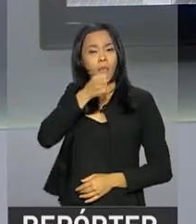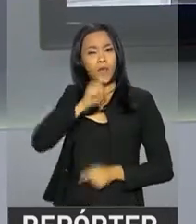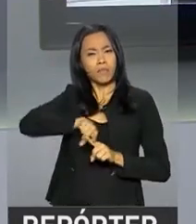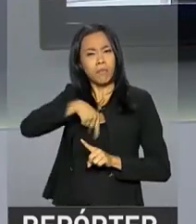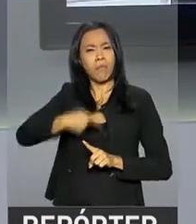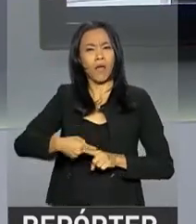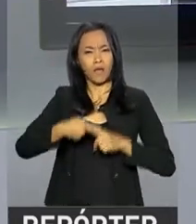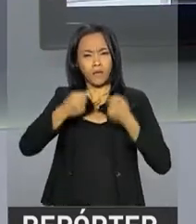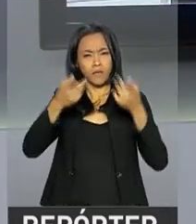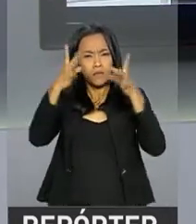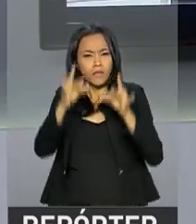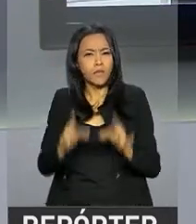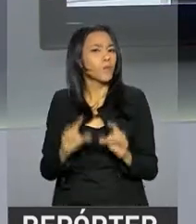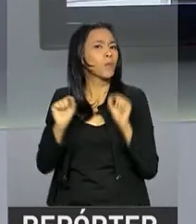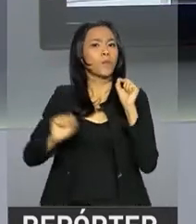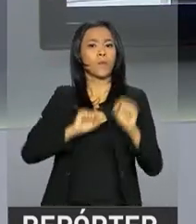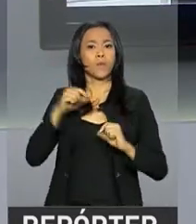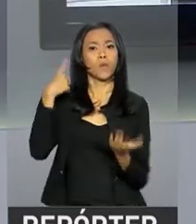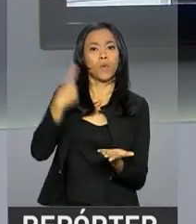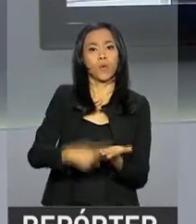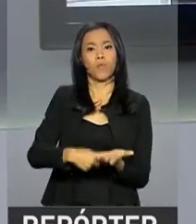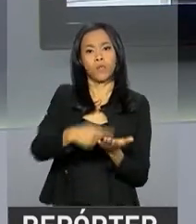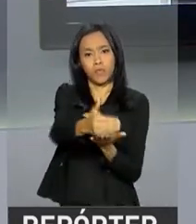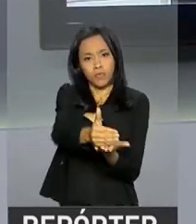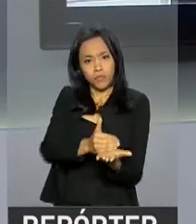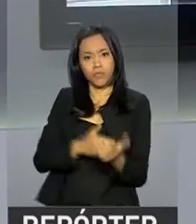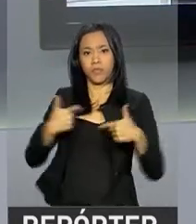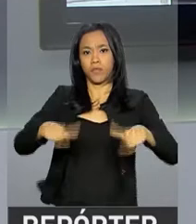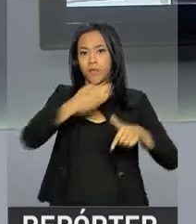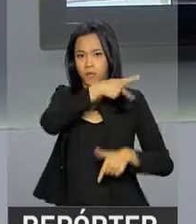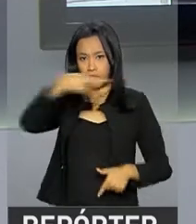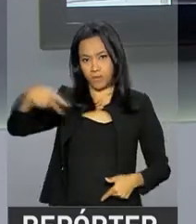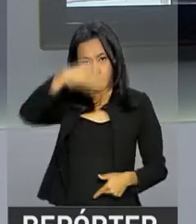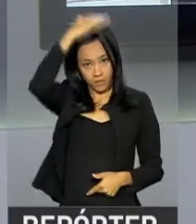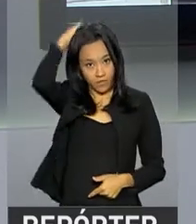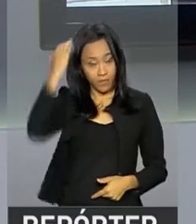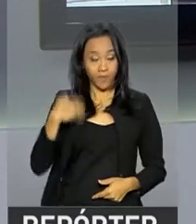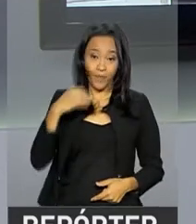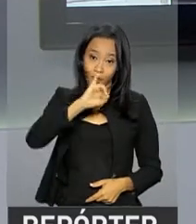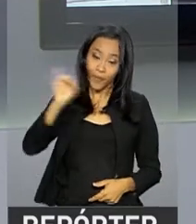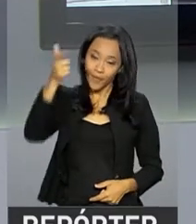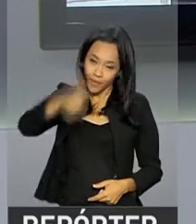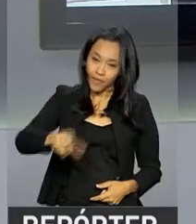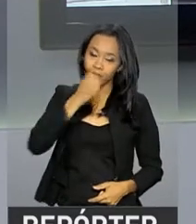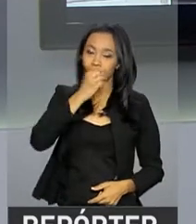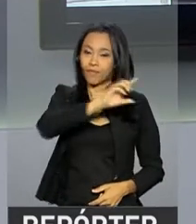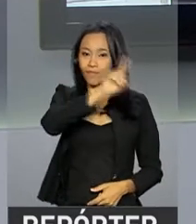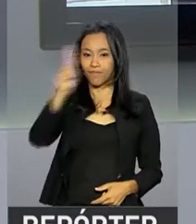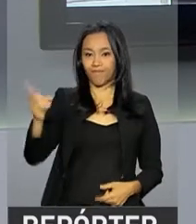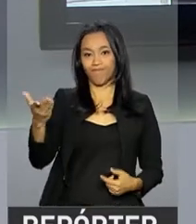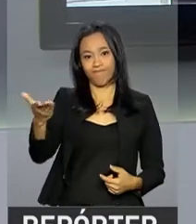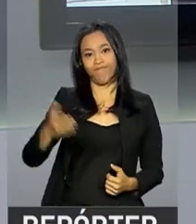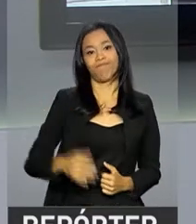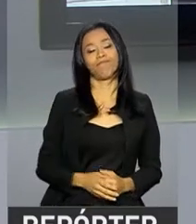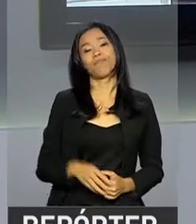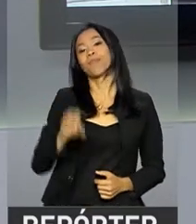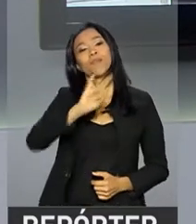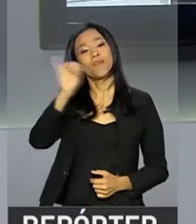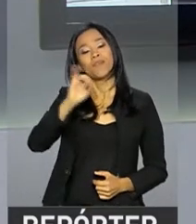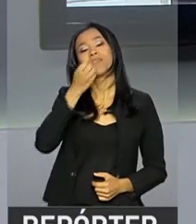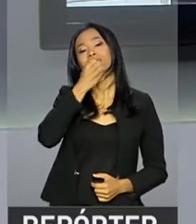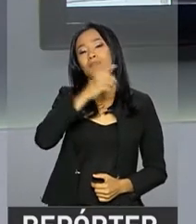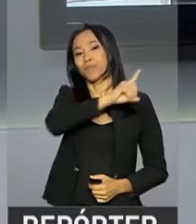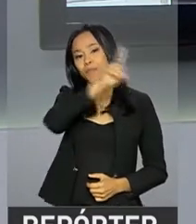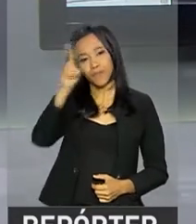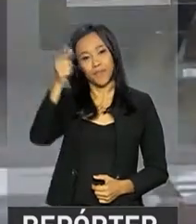mais informações ao vivo sobre a agenda do presidente Michel Temer. Olá, Gabi, novamente bom dia para você. Olá, Thaísa,